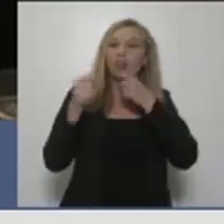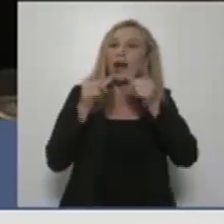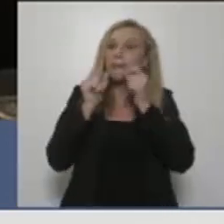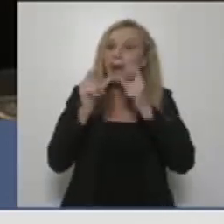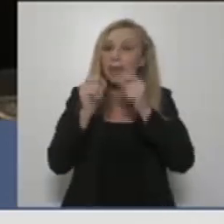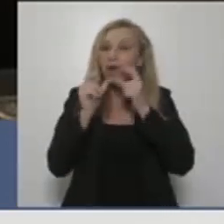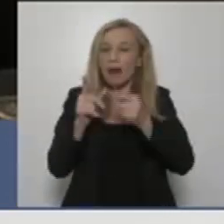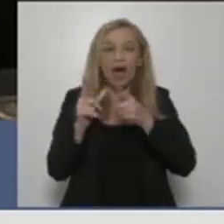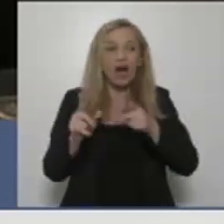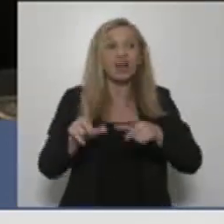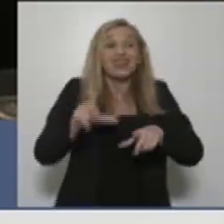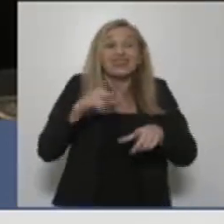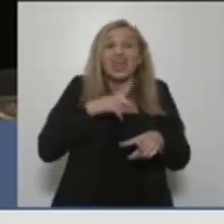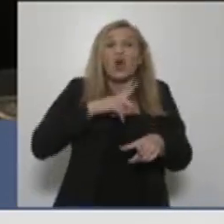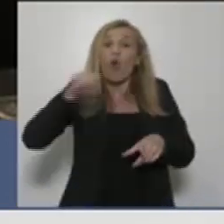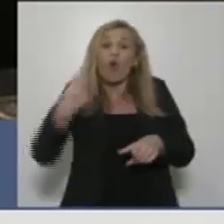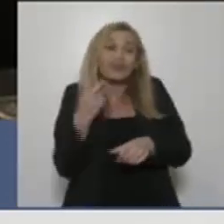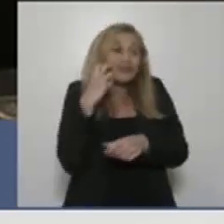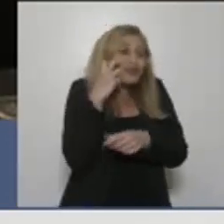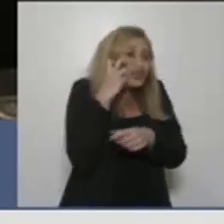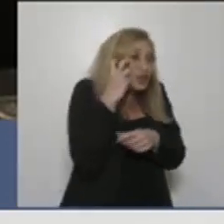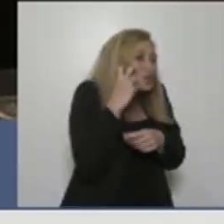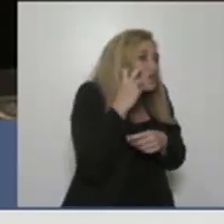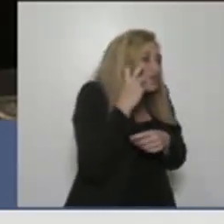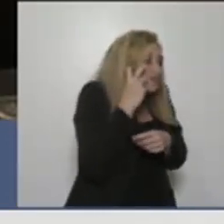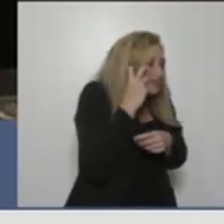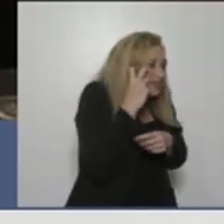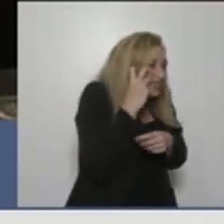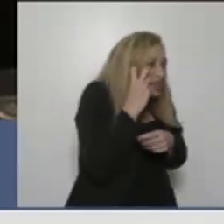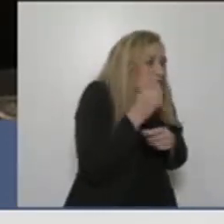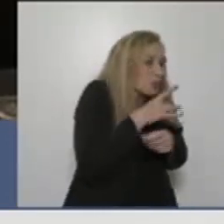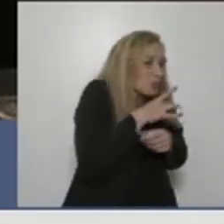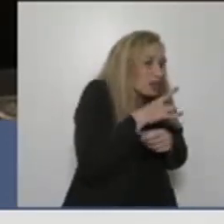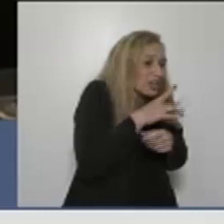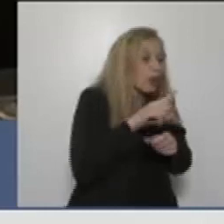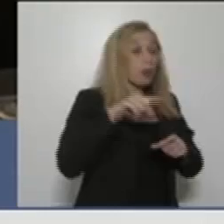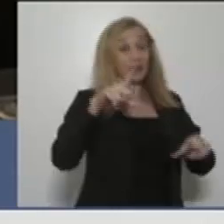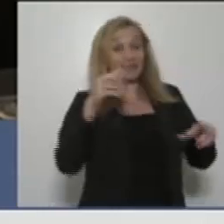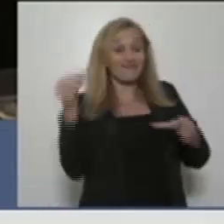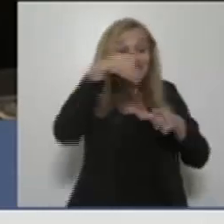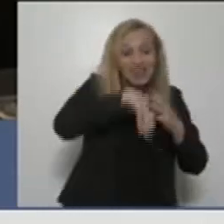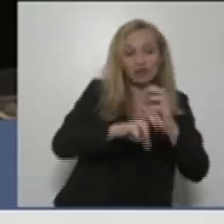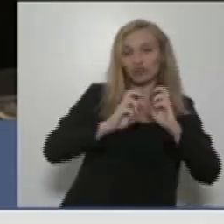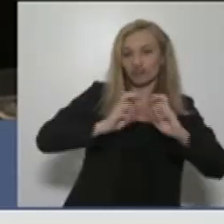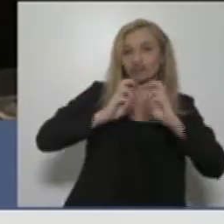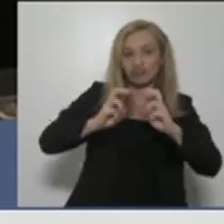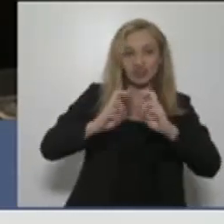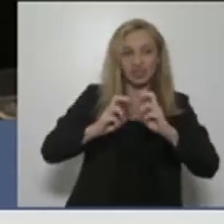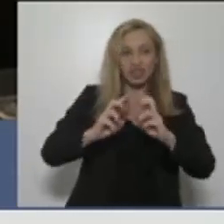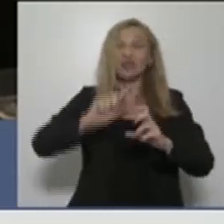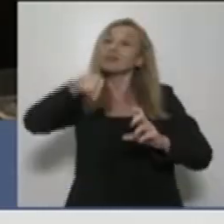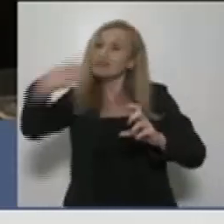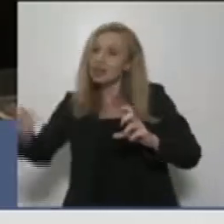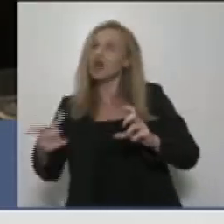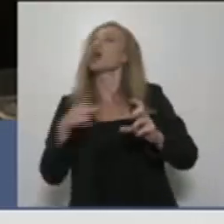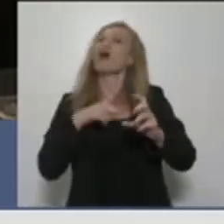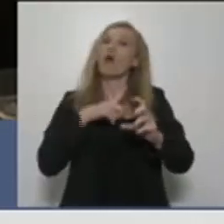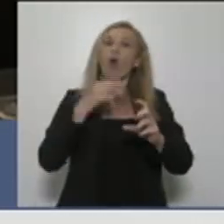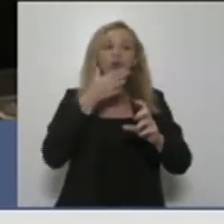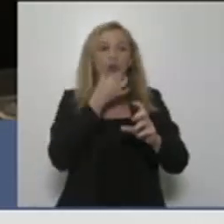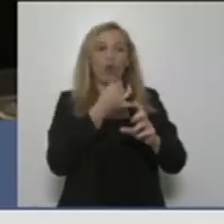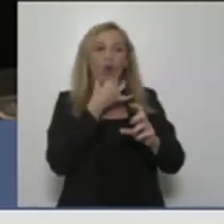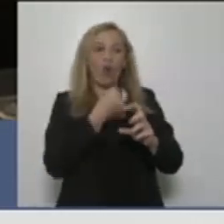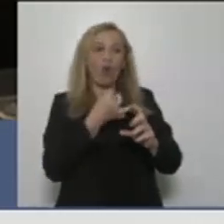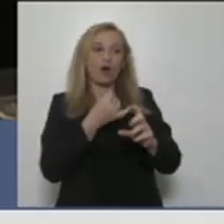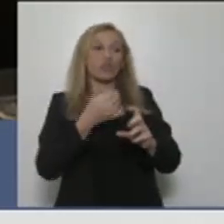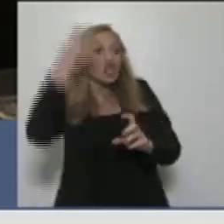reclama. Tem outras que ficam com medo, porque dentro desses próprios vagões tem outros homens que